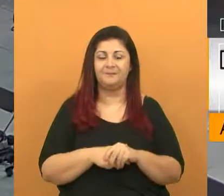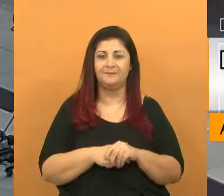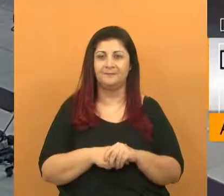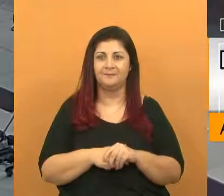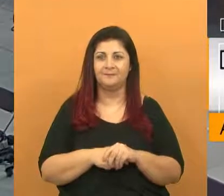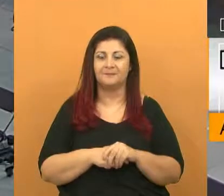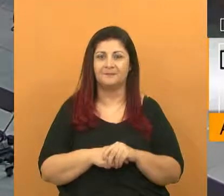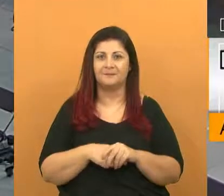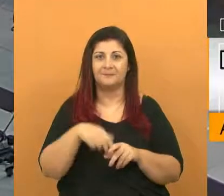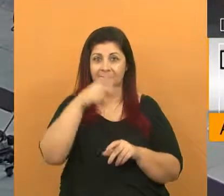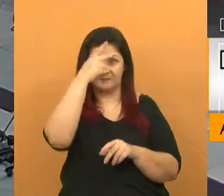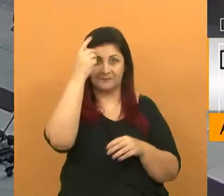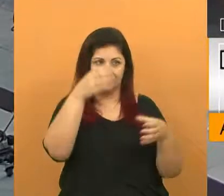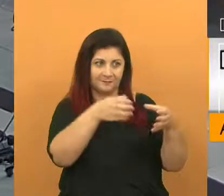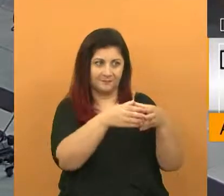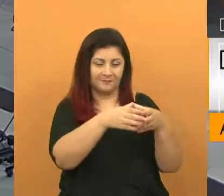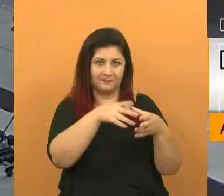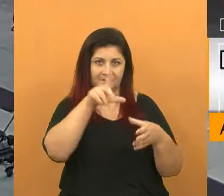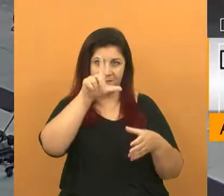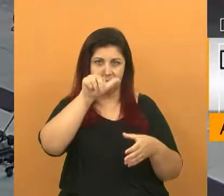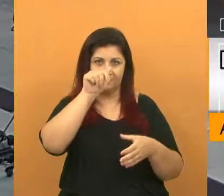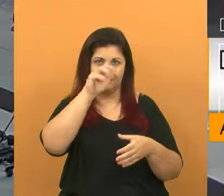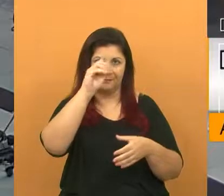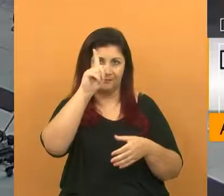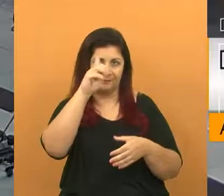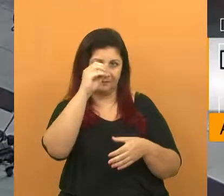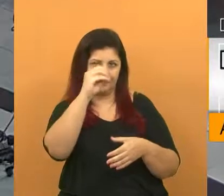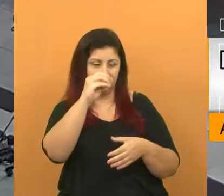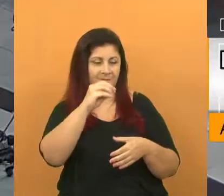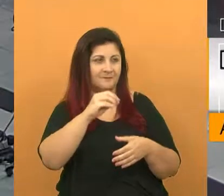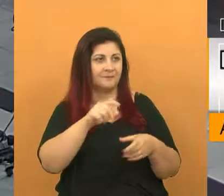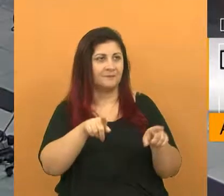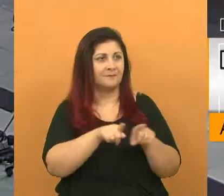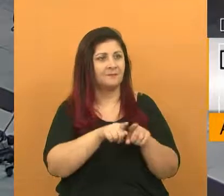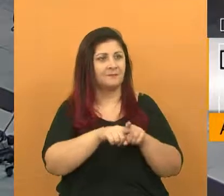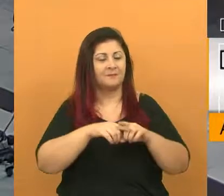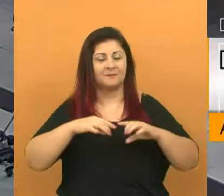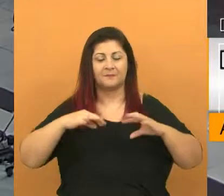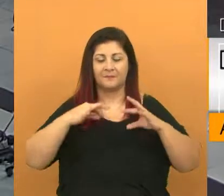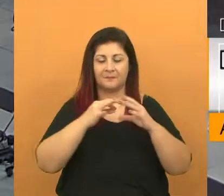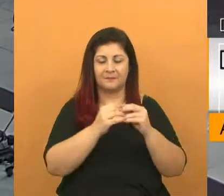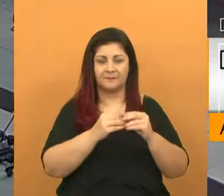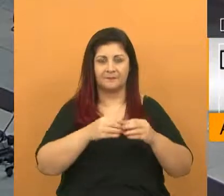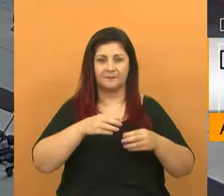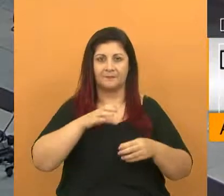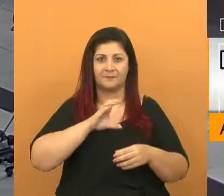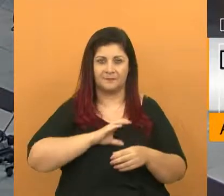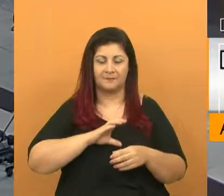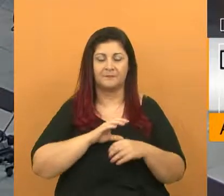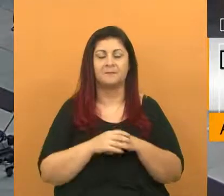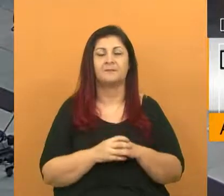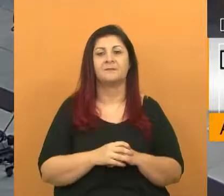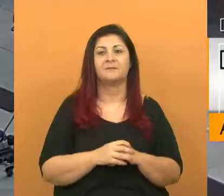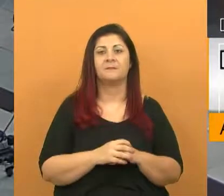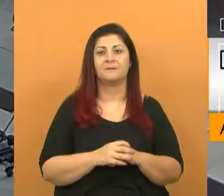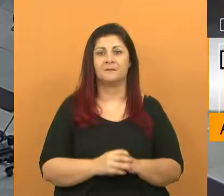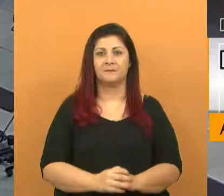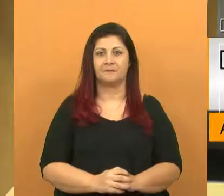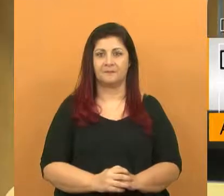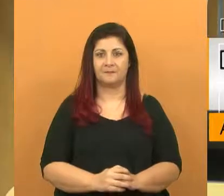também pai que meia lua região e toda a cidade de jacareí todos os bairros